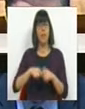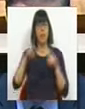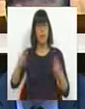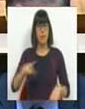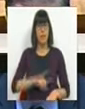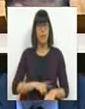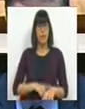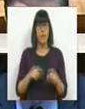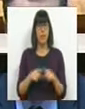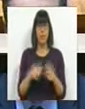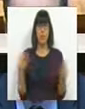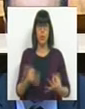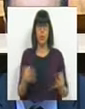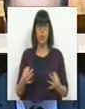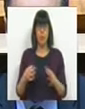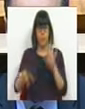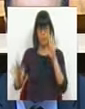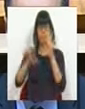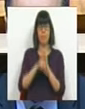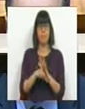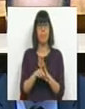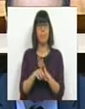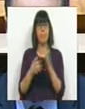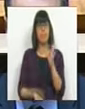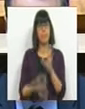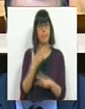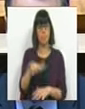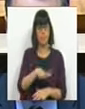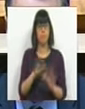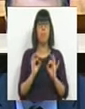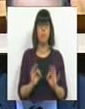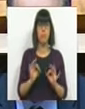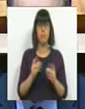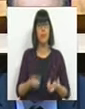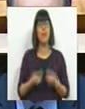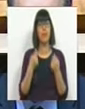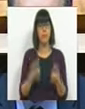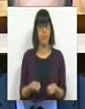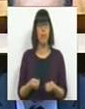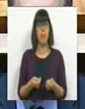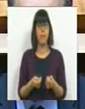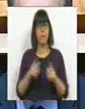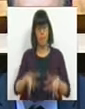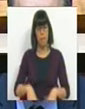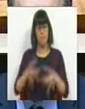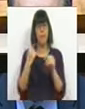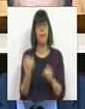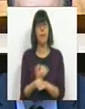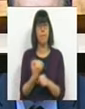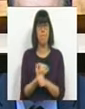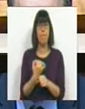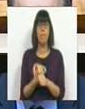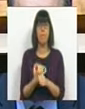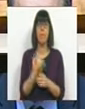no tempo, foi a concretização legislativa de criar um contexto favorável ao investimento e ao desenvolvimento das